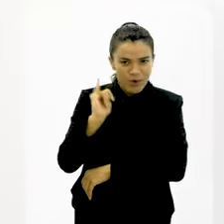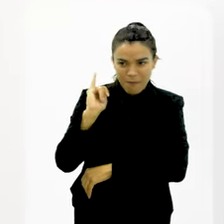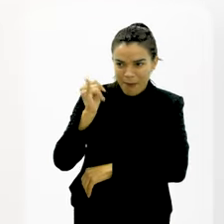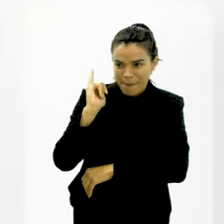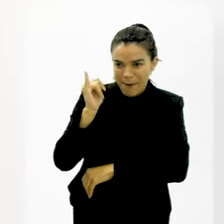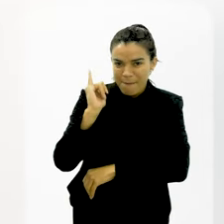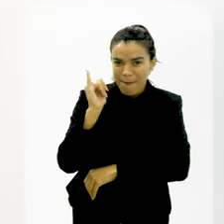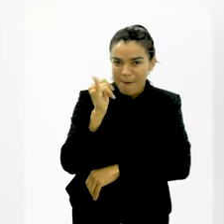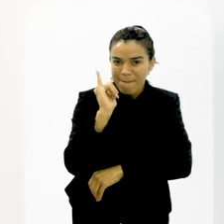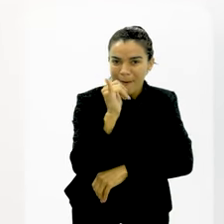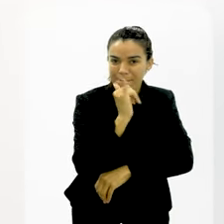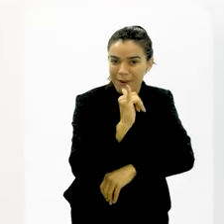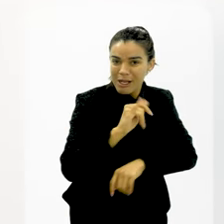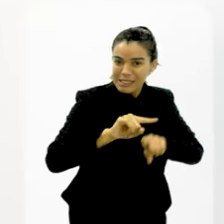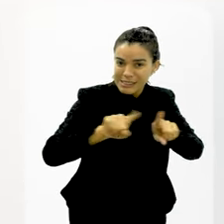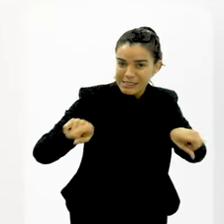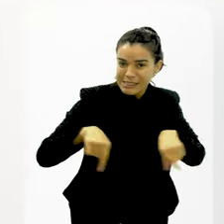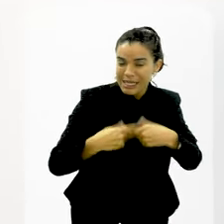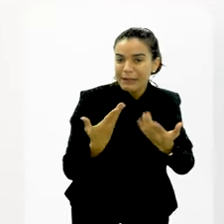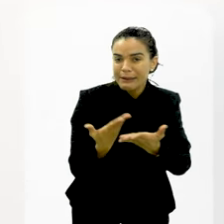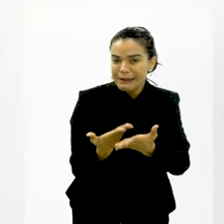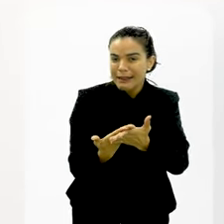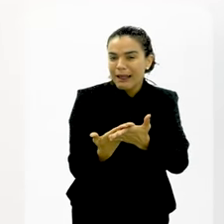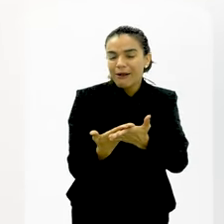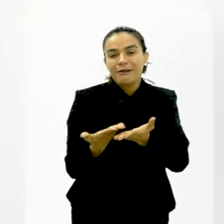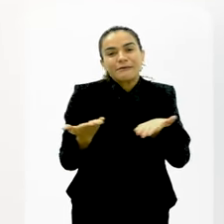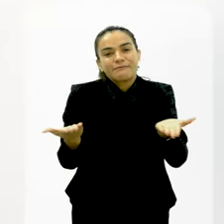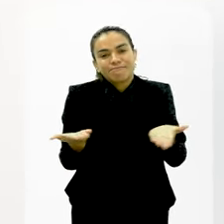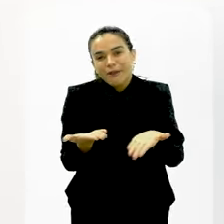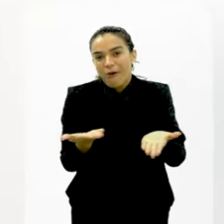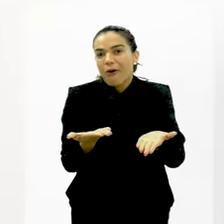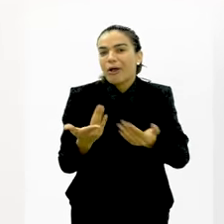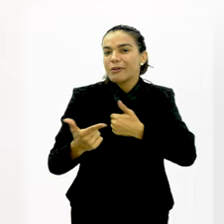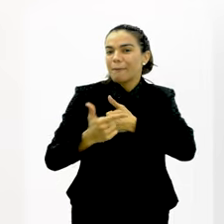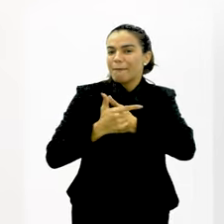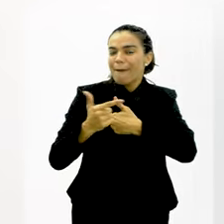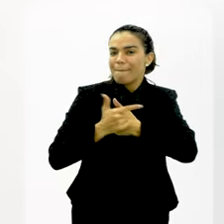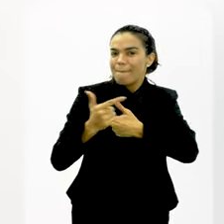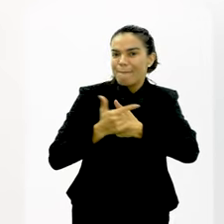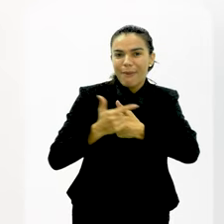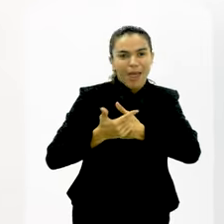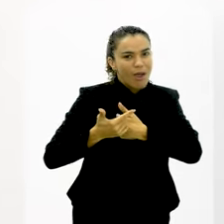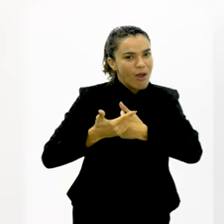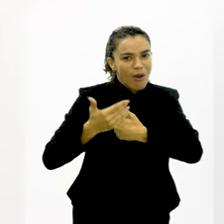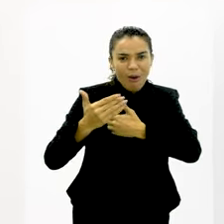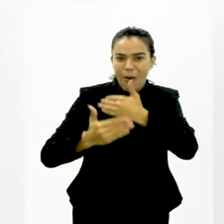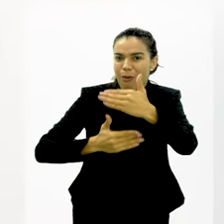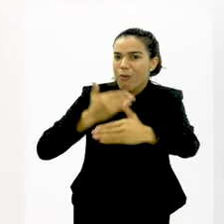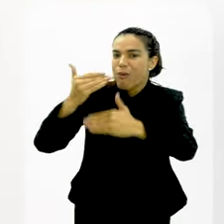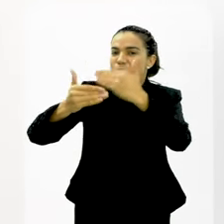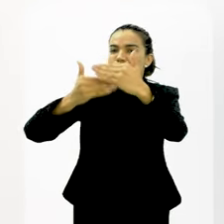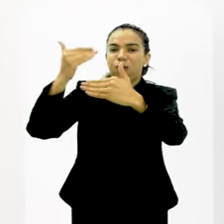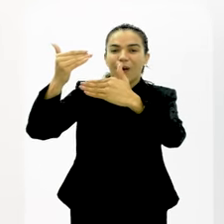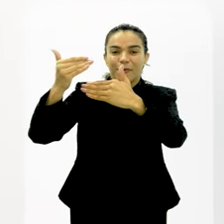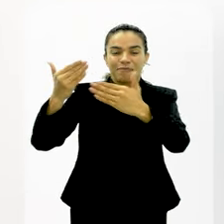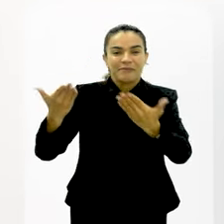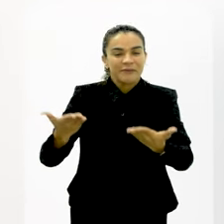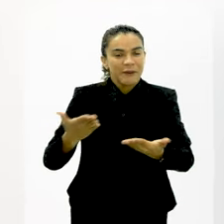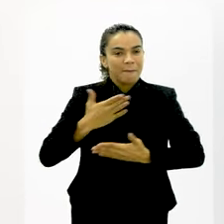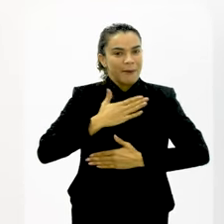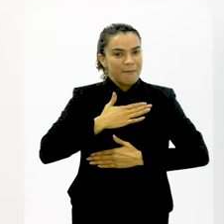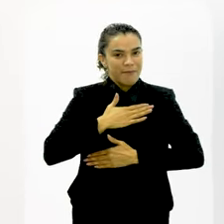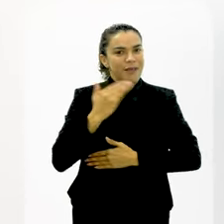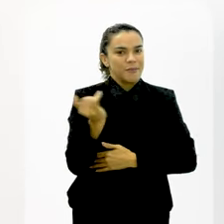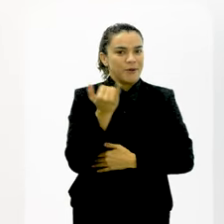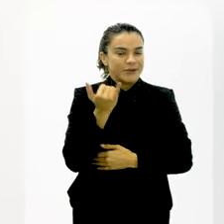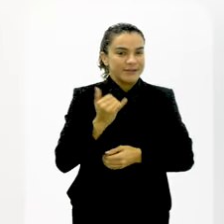contada. Então, o carnaval tem esse papel de ir além. E isso,